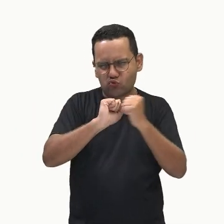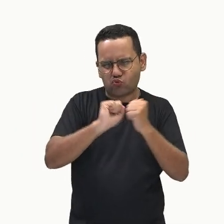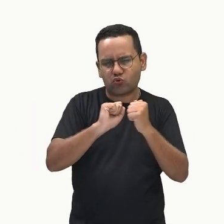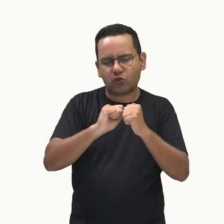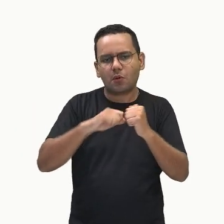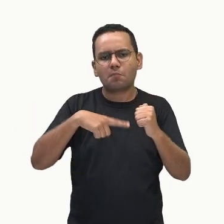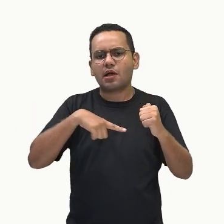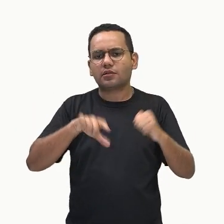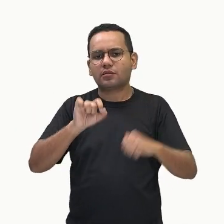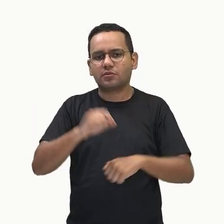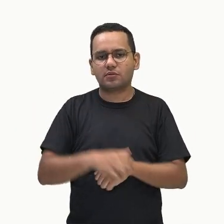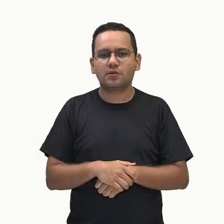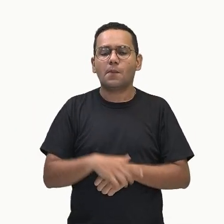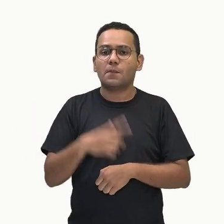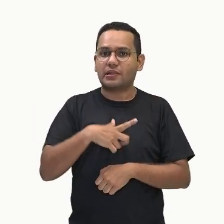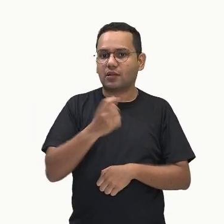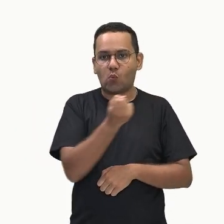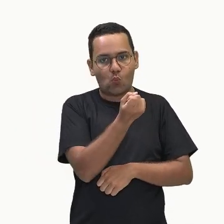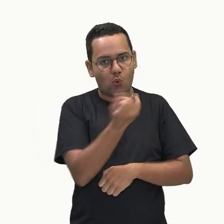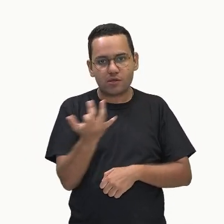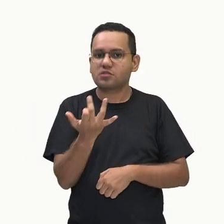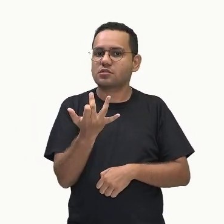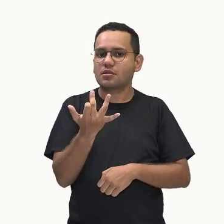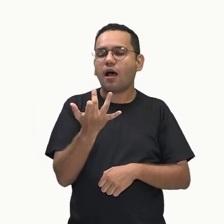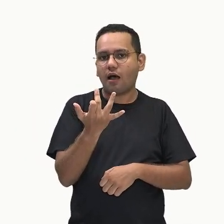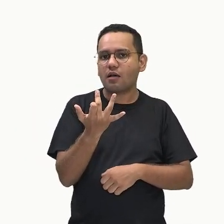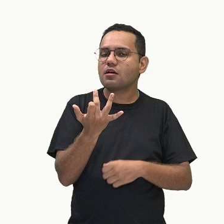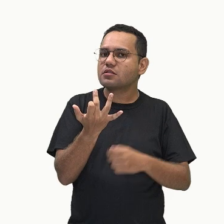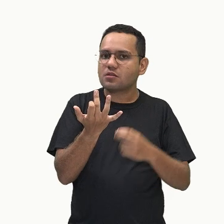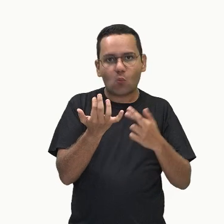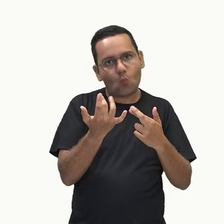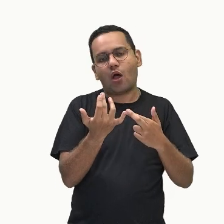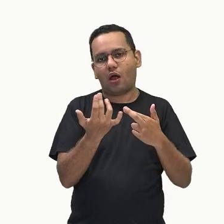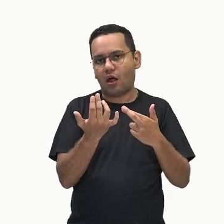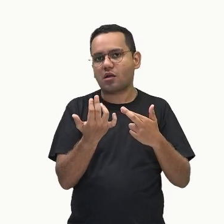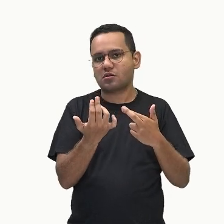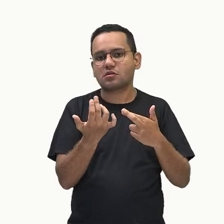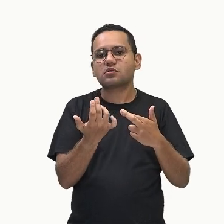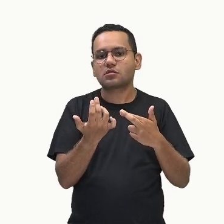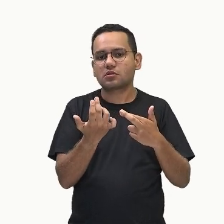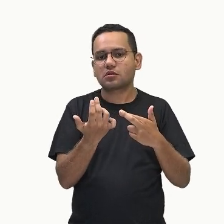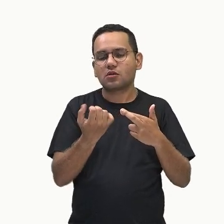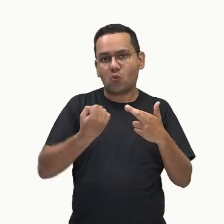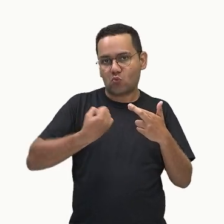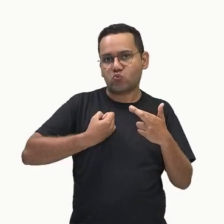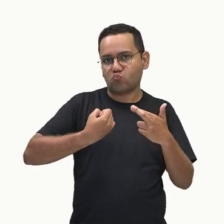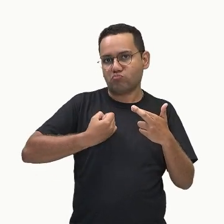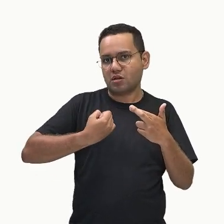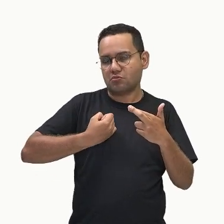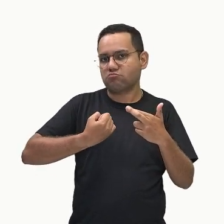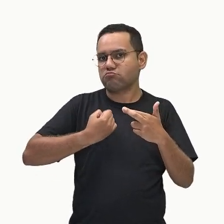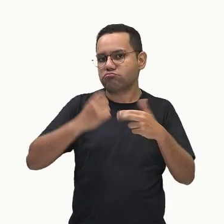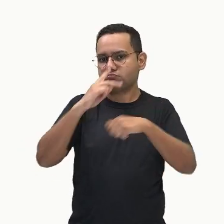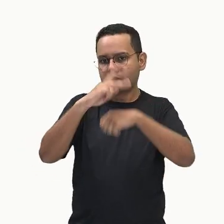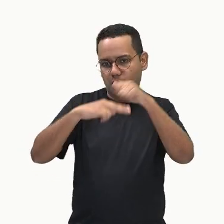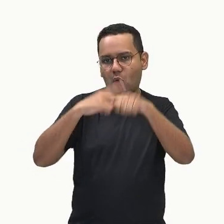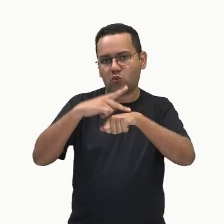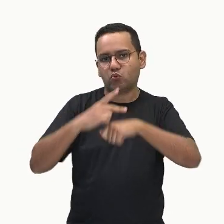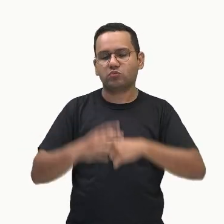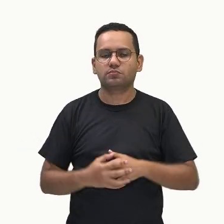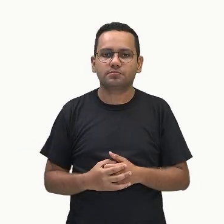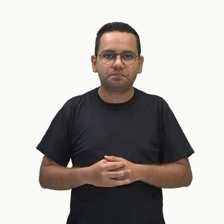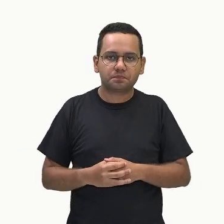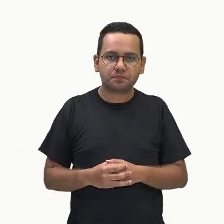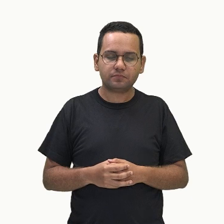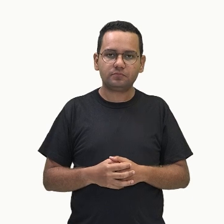mesma quantidade de prótons, ou seja, o mesmo número atômico. Lembrando